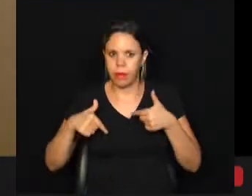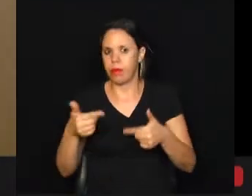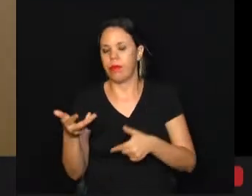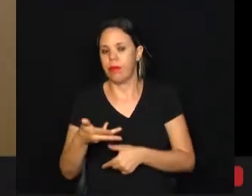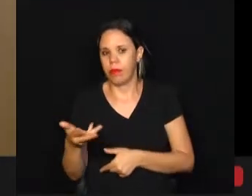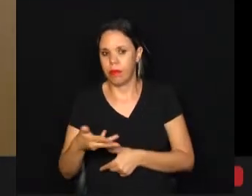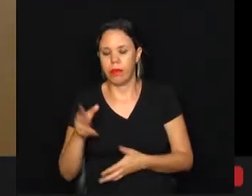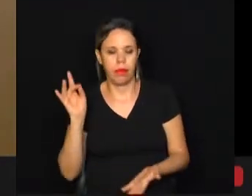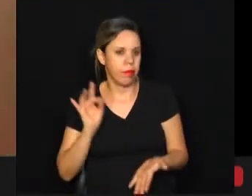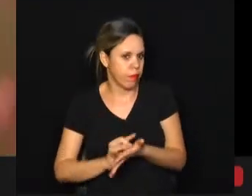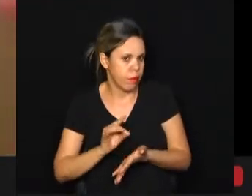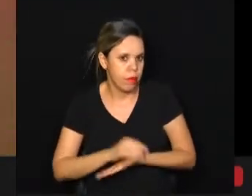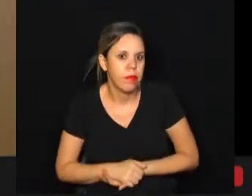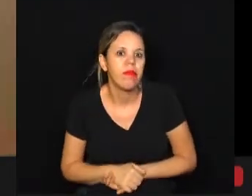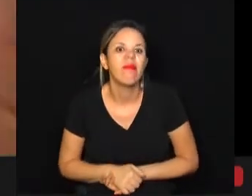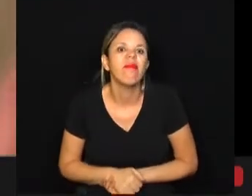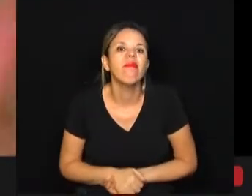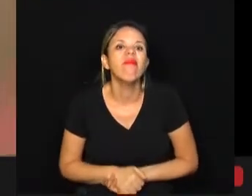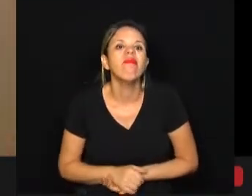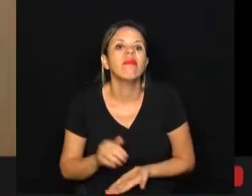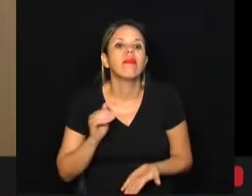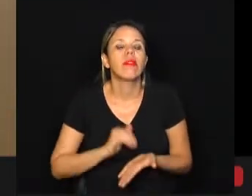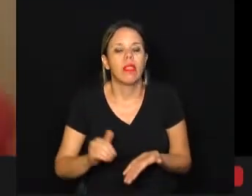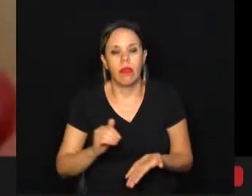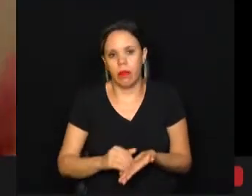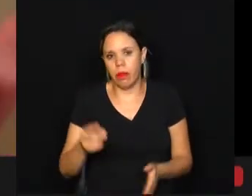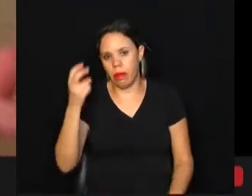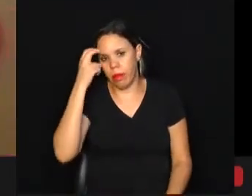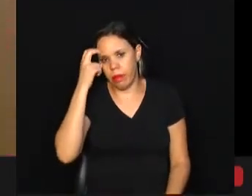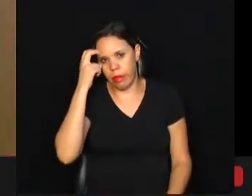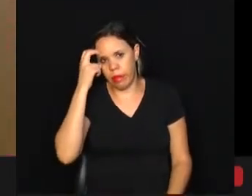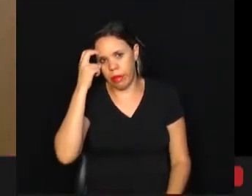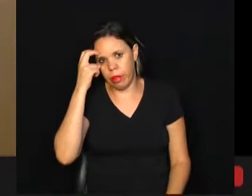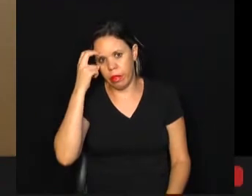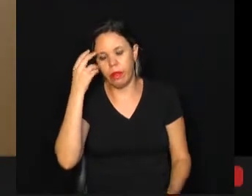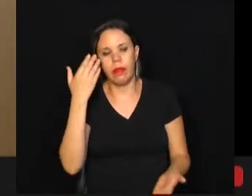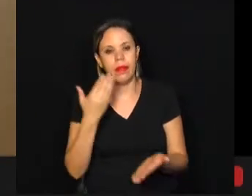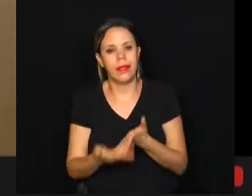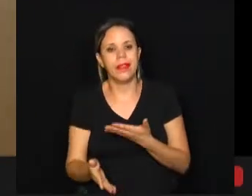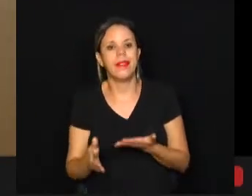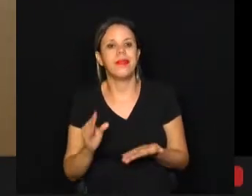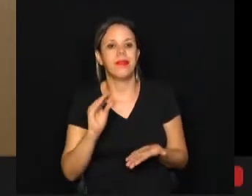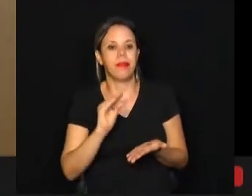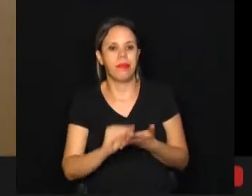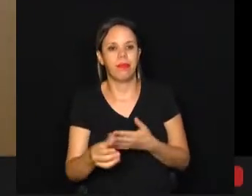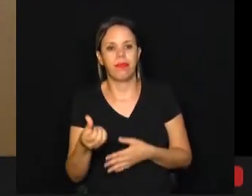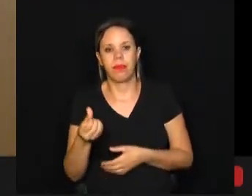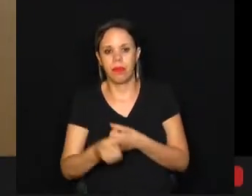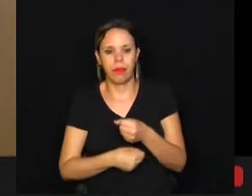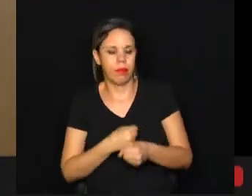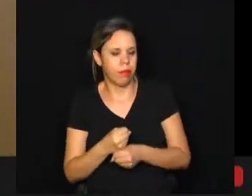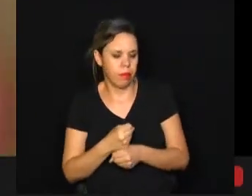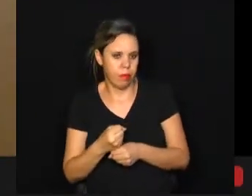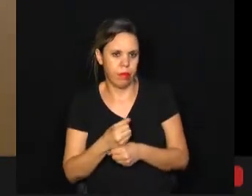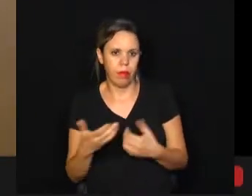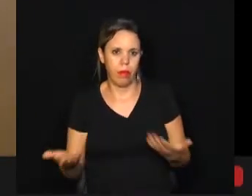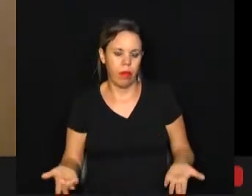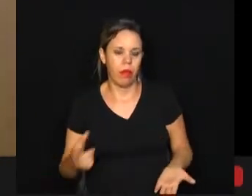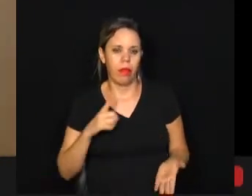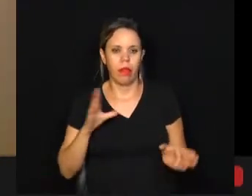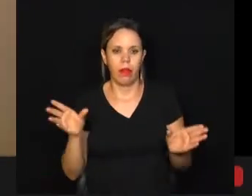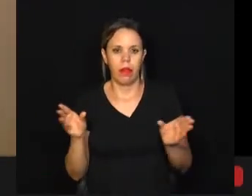tão efetivo, a Secretaria de Cultura perdeu recurso ao longo dos seus anos, né? Ela